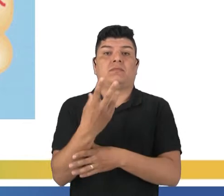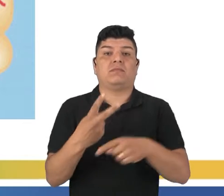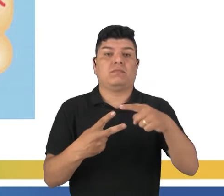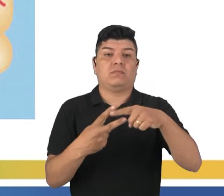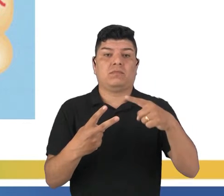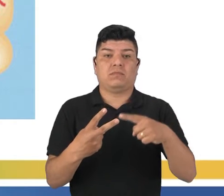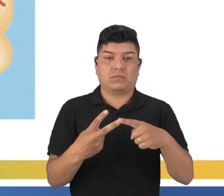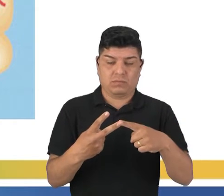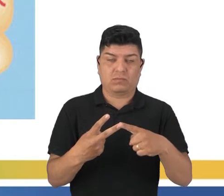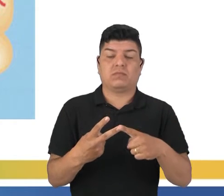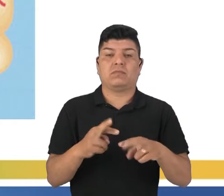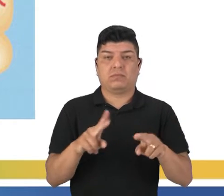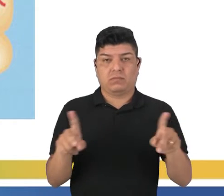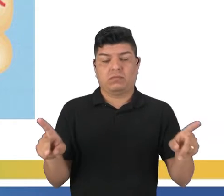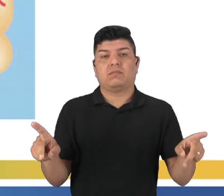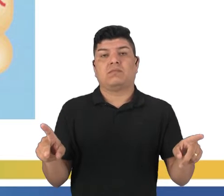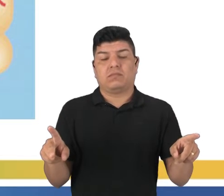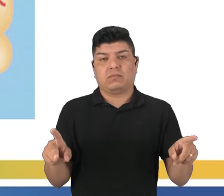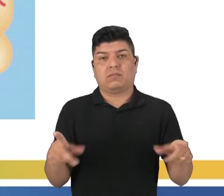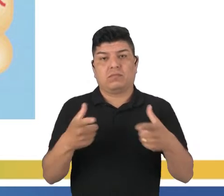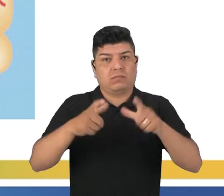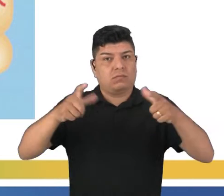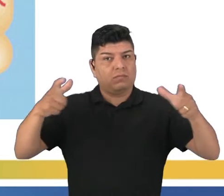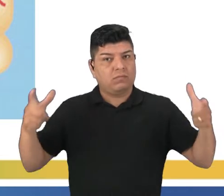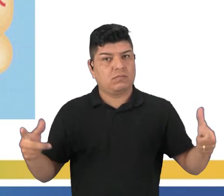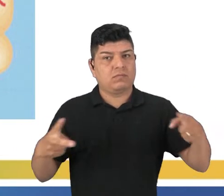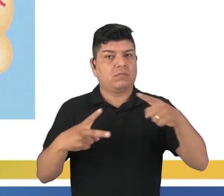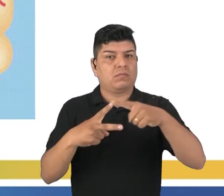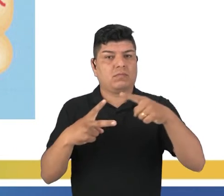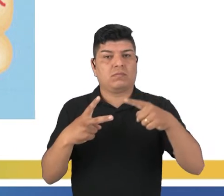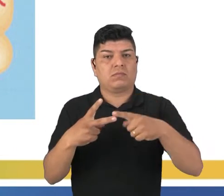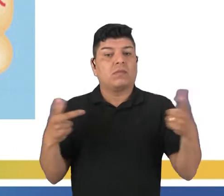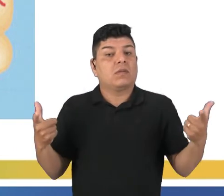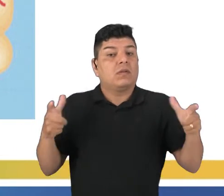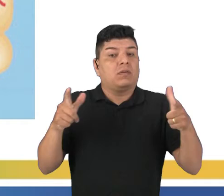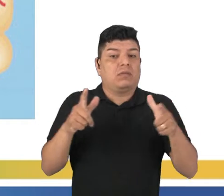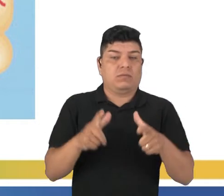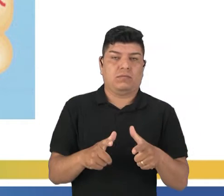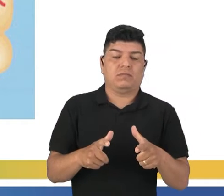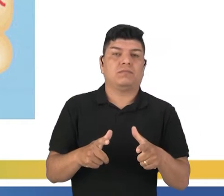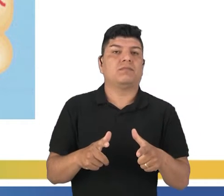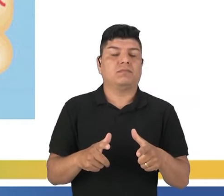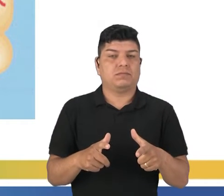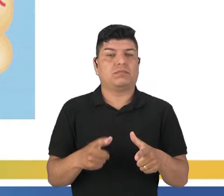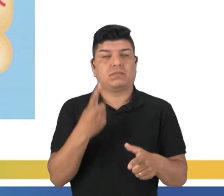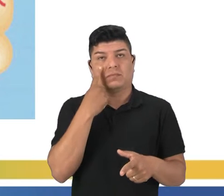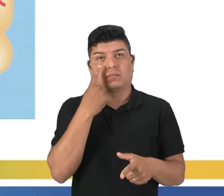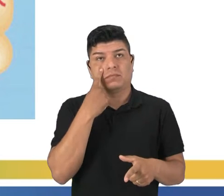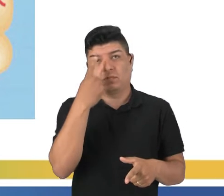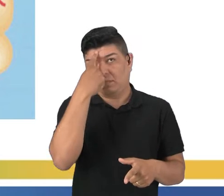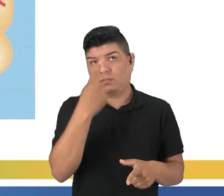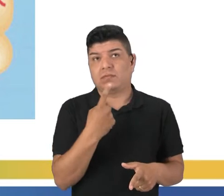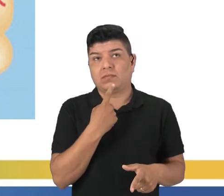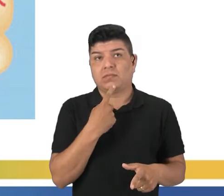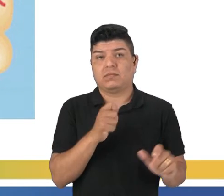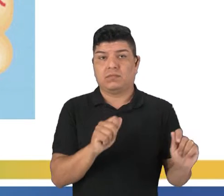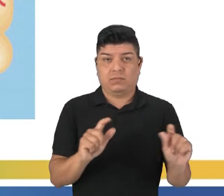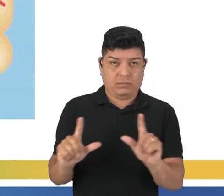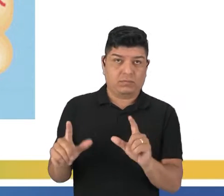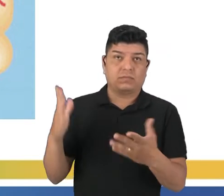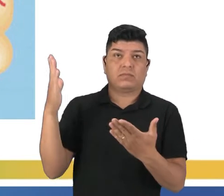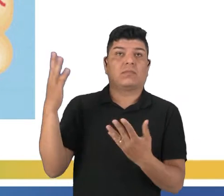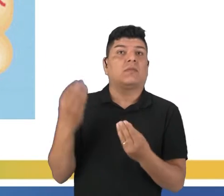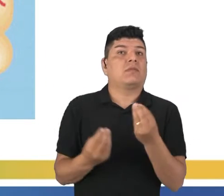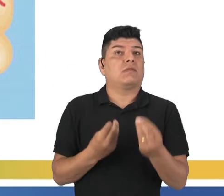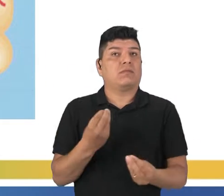por 2 partes, né, é uma parte maior e uma parte menor. Como vocês podem olhar, como